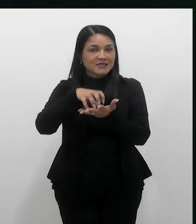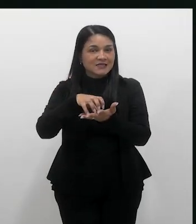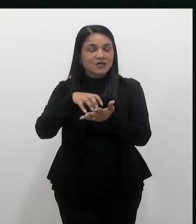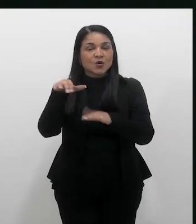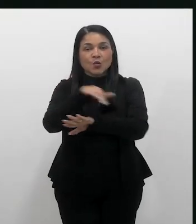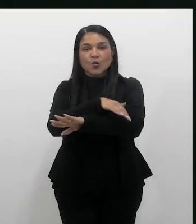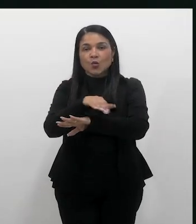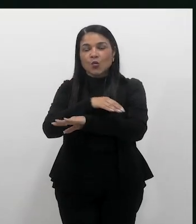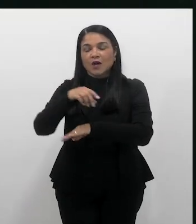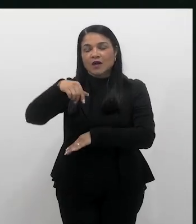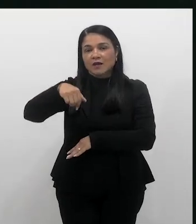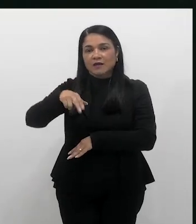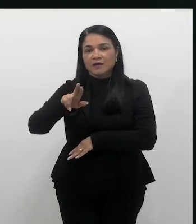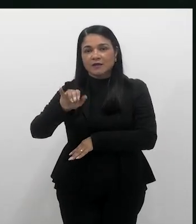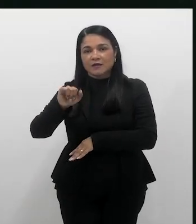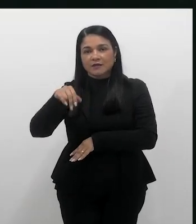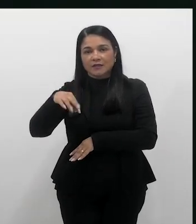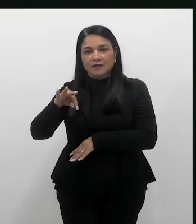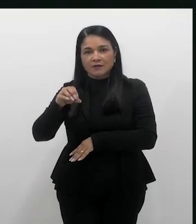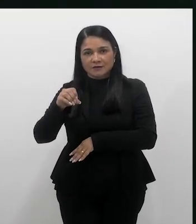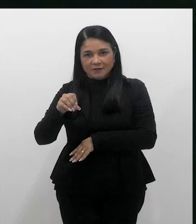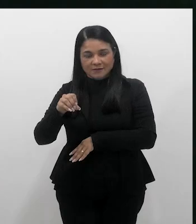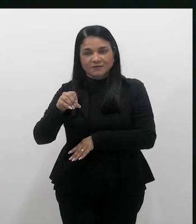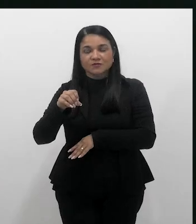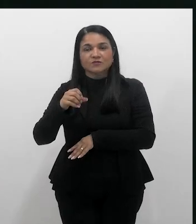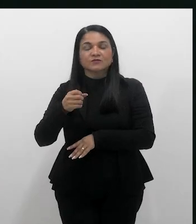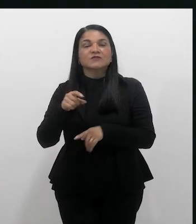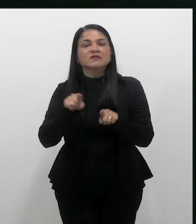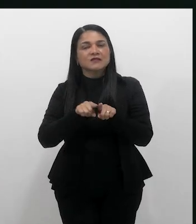no centro. Tem uma diversidade de arte.